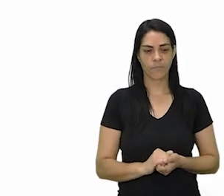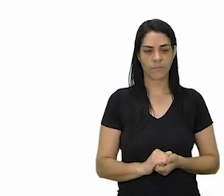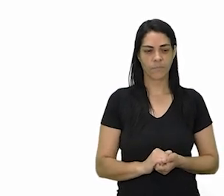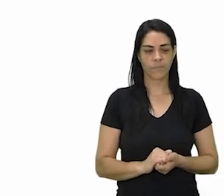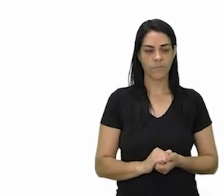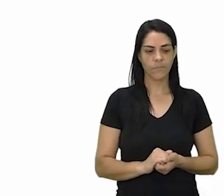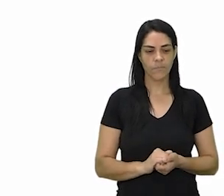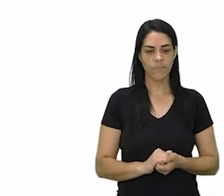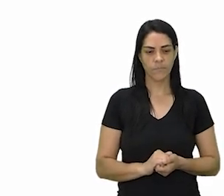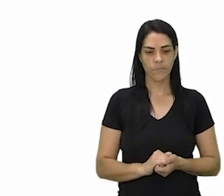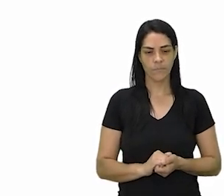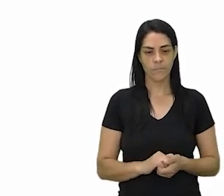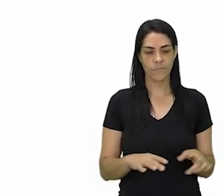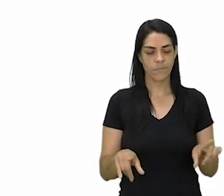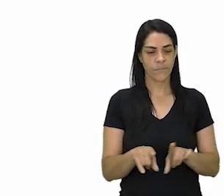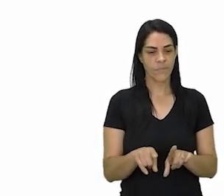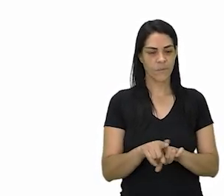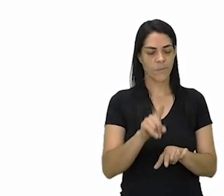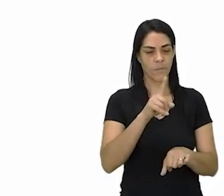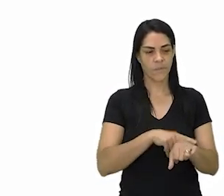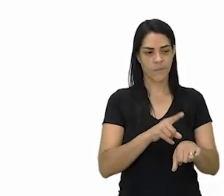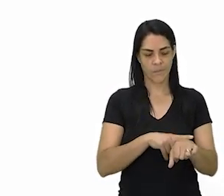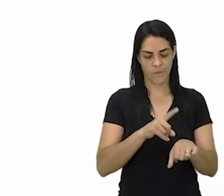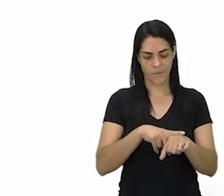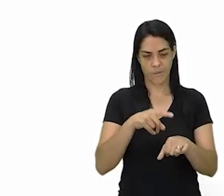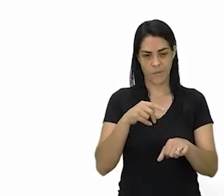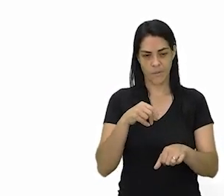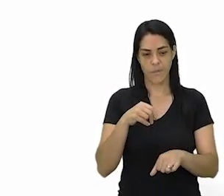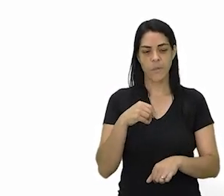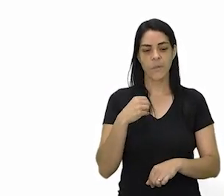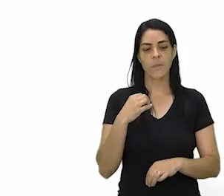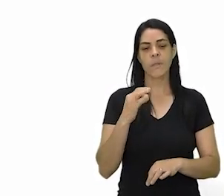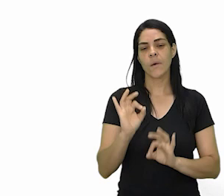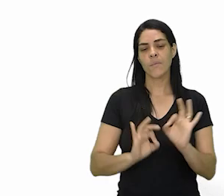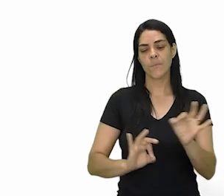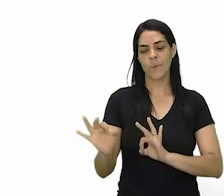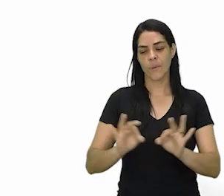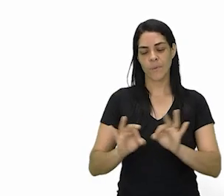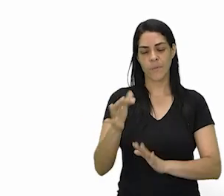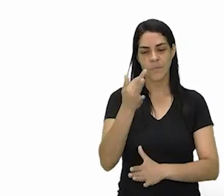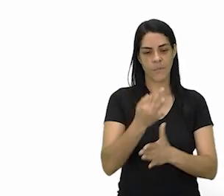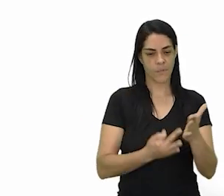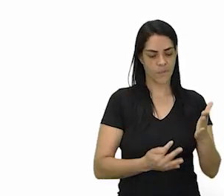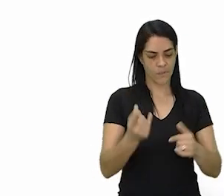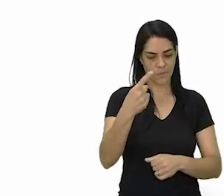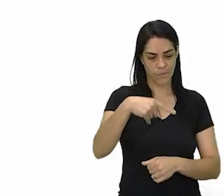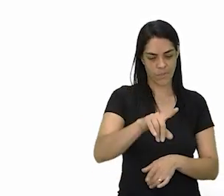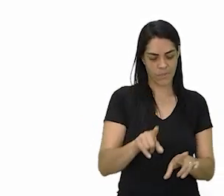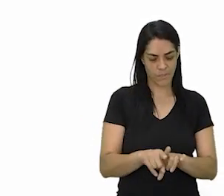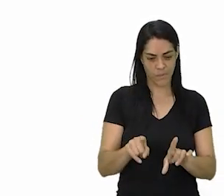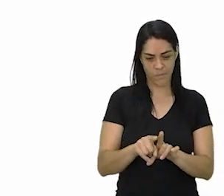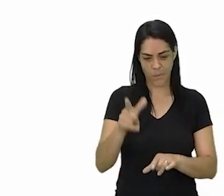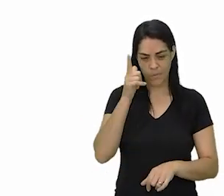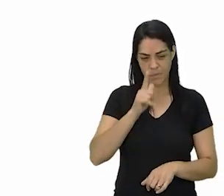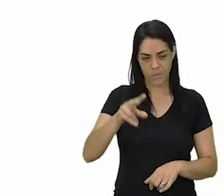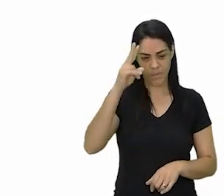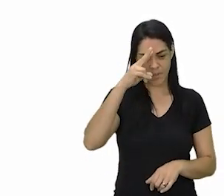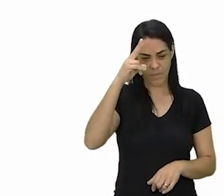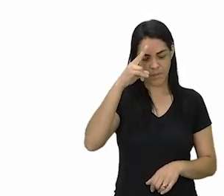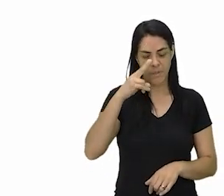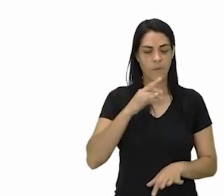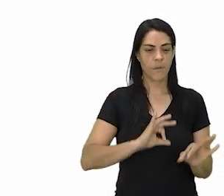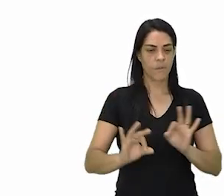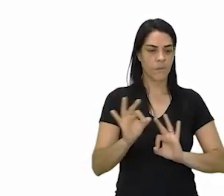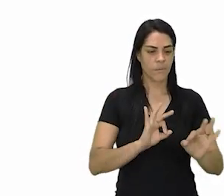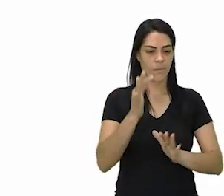e também no momento da produção de textos, vocês também se lembrassem que produzir